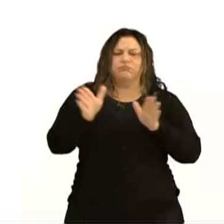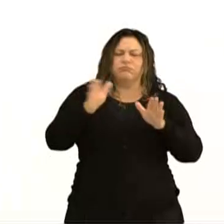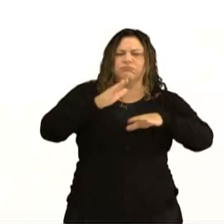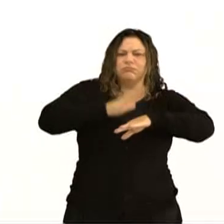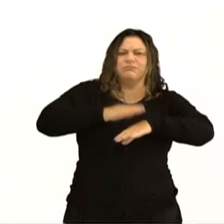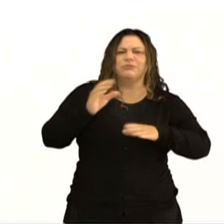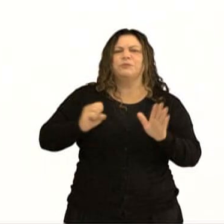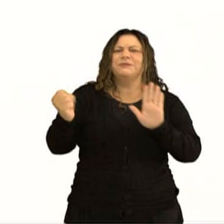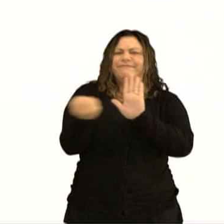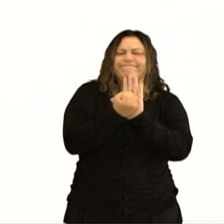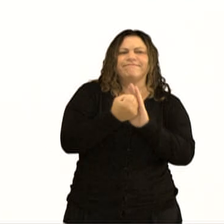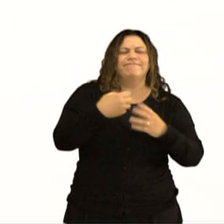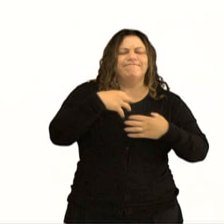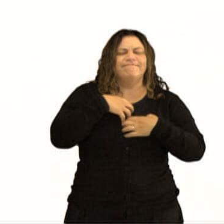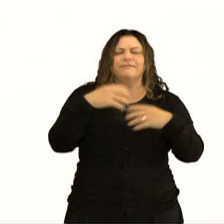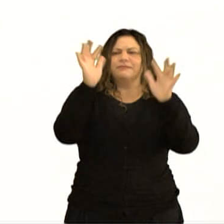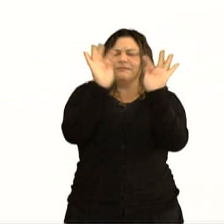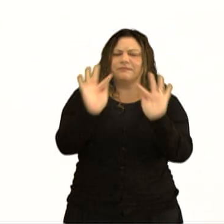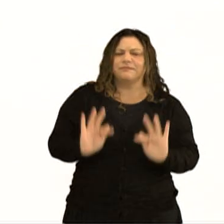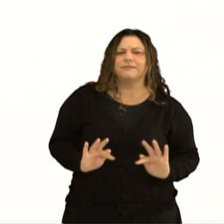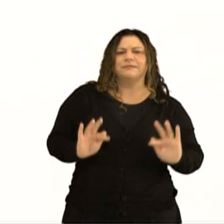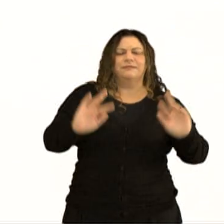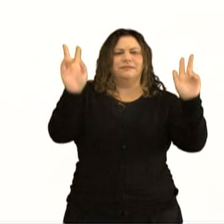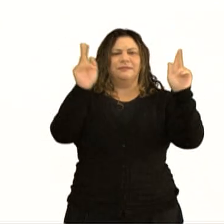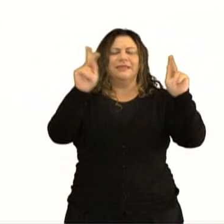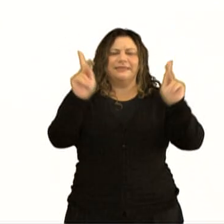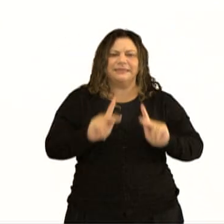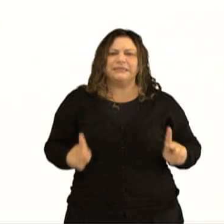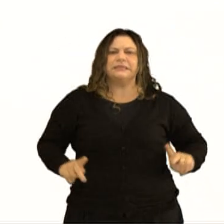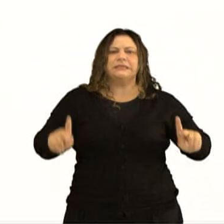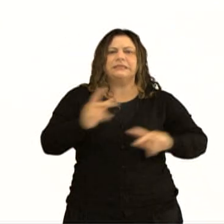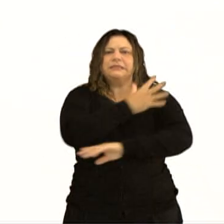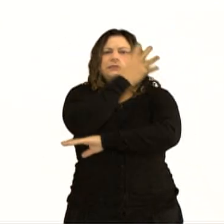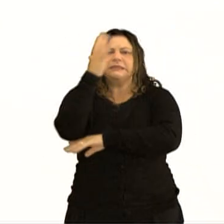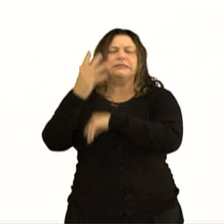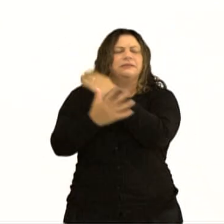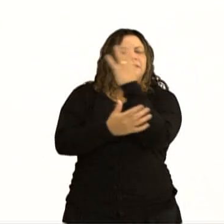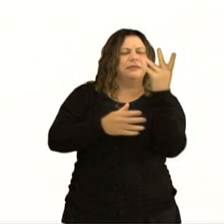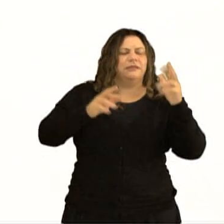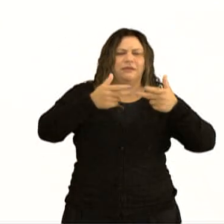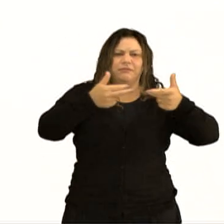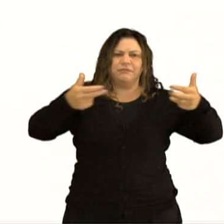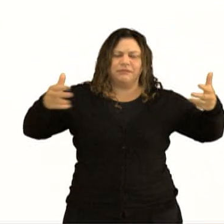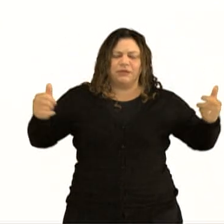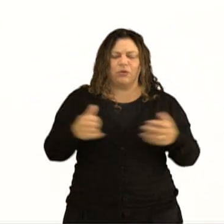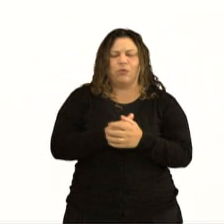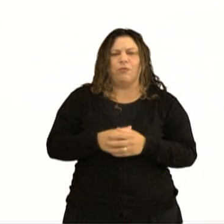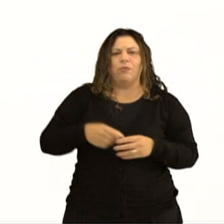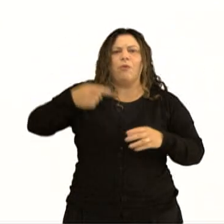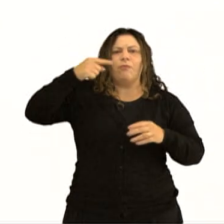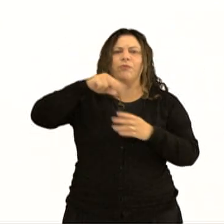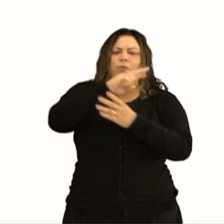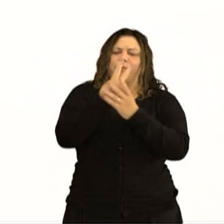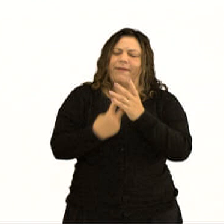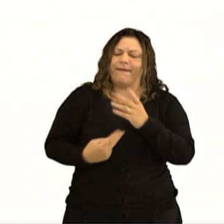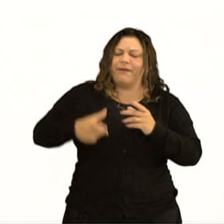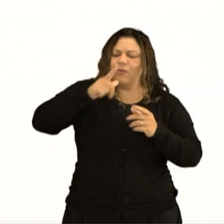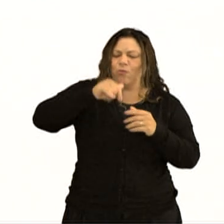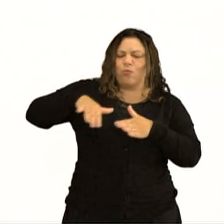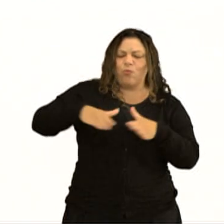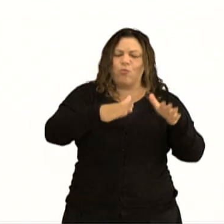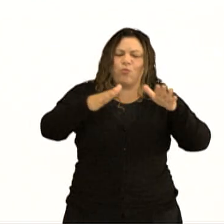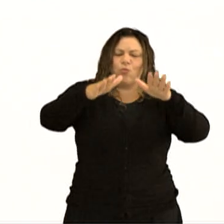do eu lírico consigo mesmo e com a natureza. Foi o poema que lemos sobre o mergulho no mar e no céu. Pensando